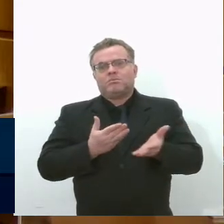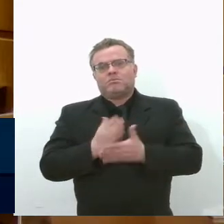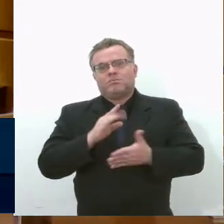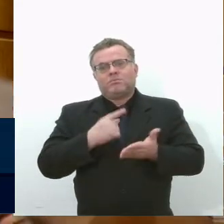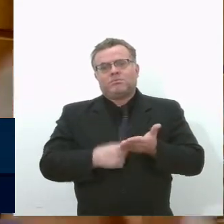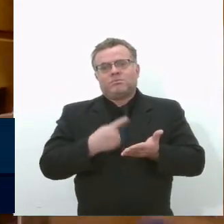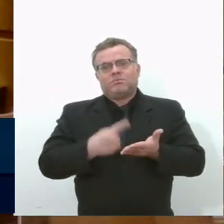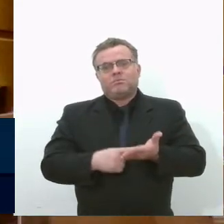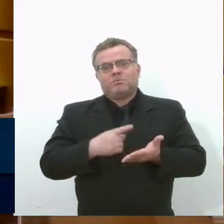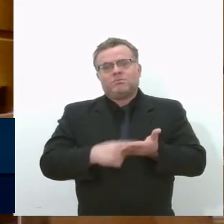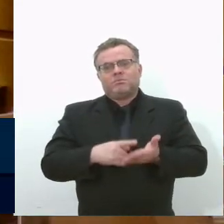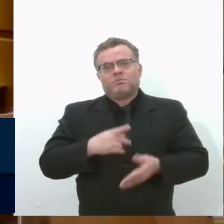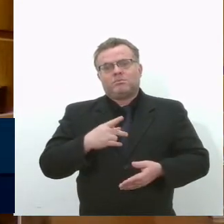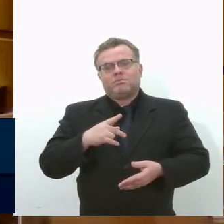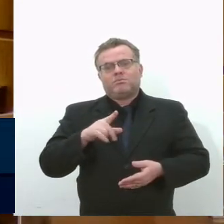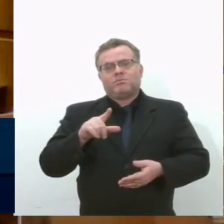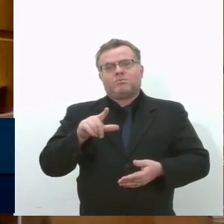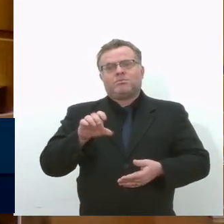até hoje